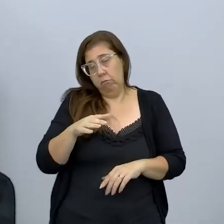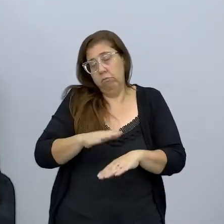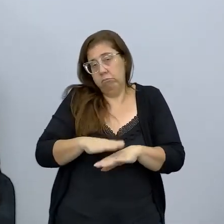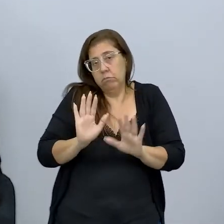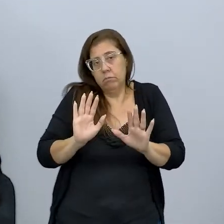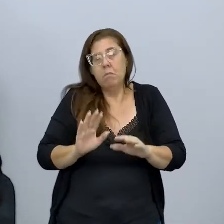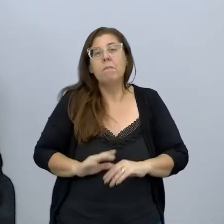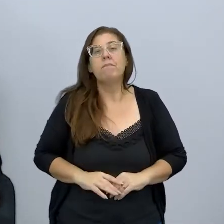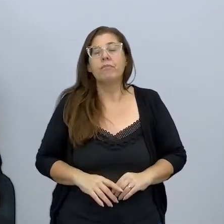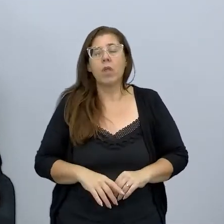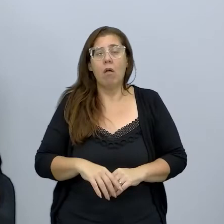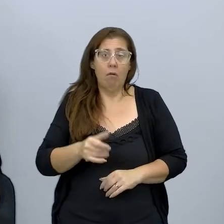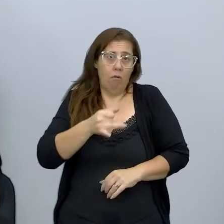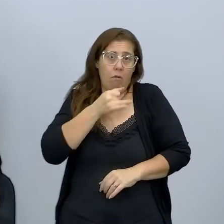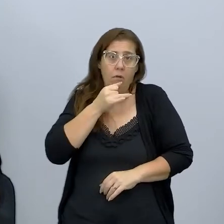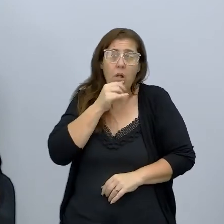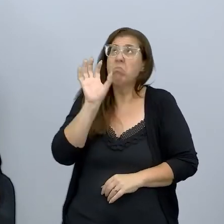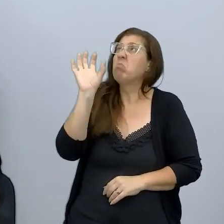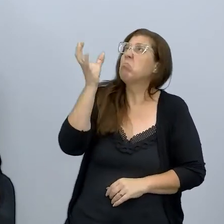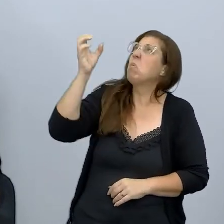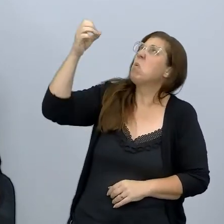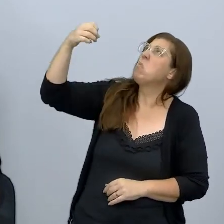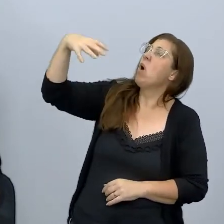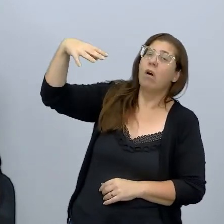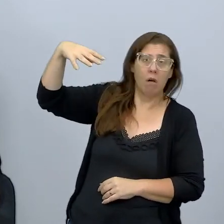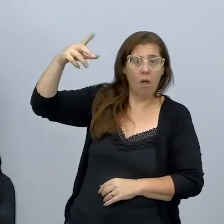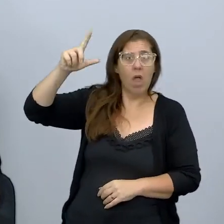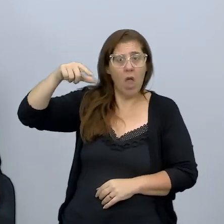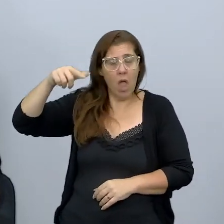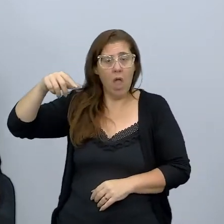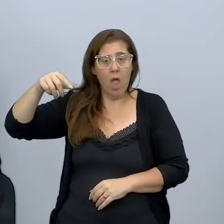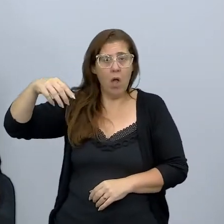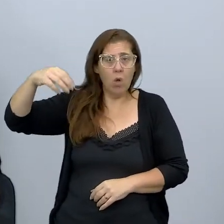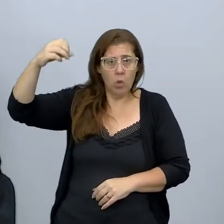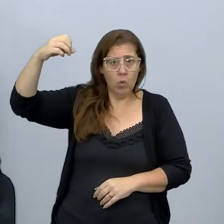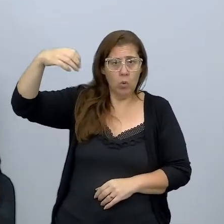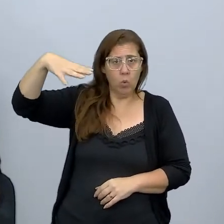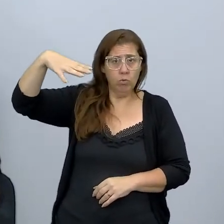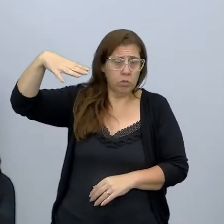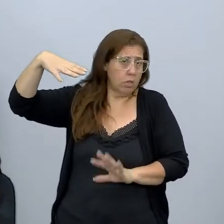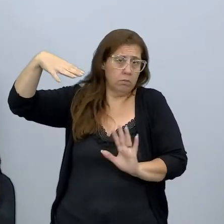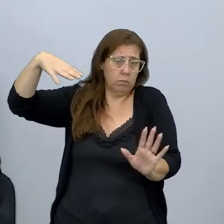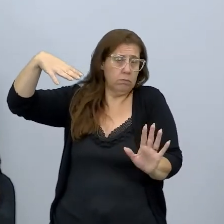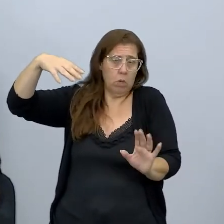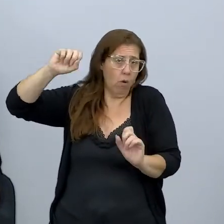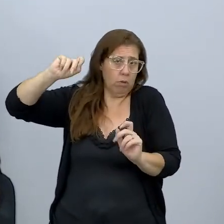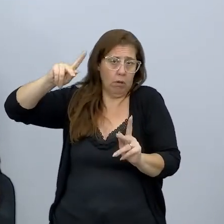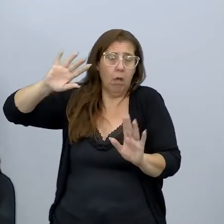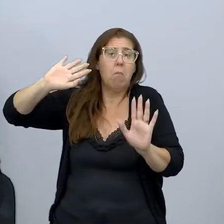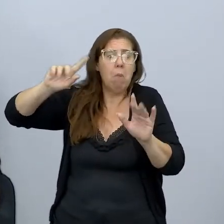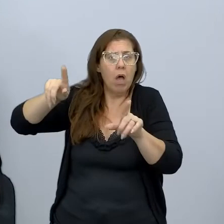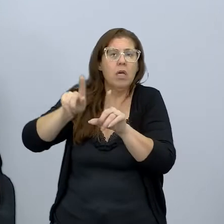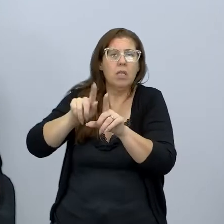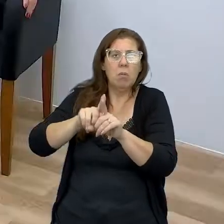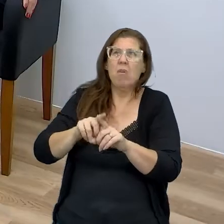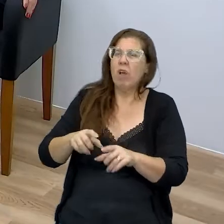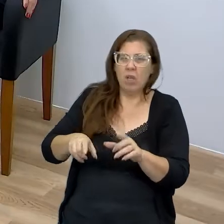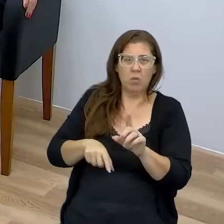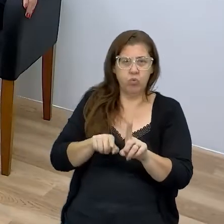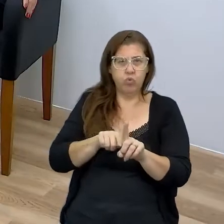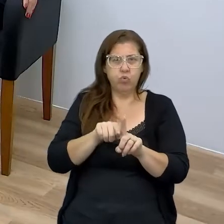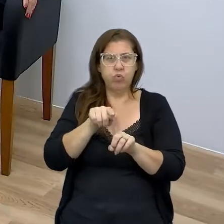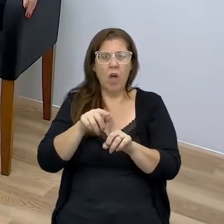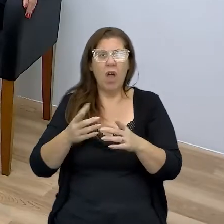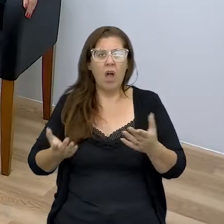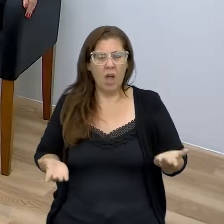Por exemplo, uma lâmpada ela é feita para produzir luz. Sim. Mas ela também esquenta.